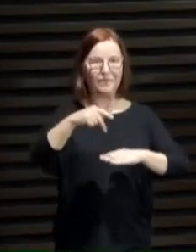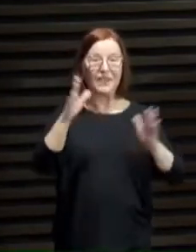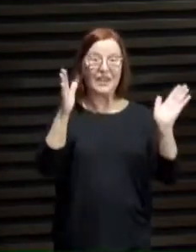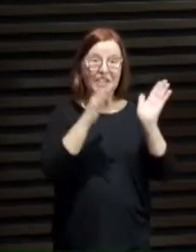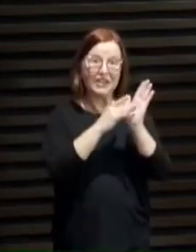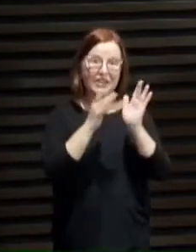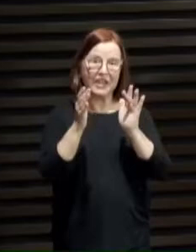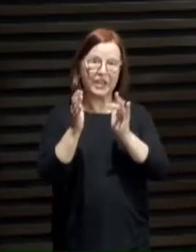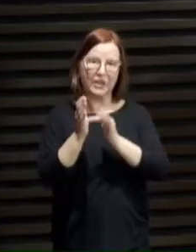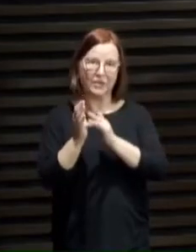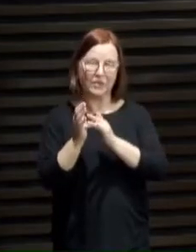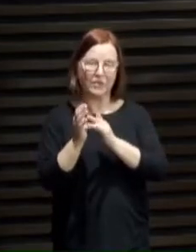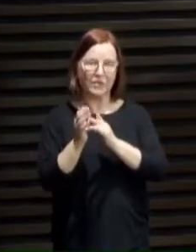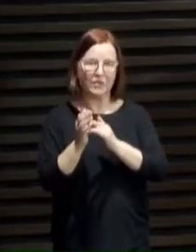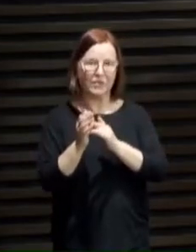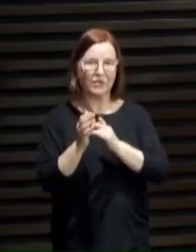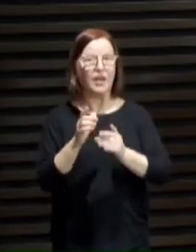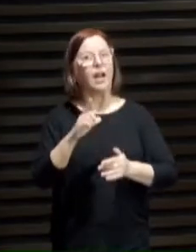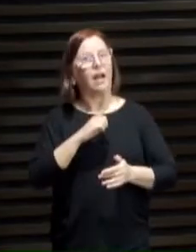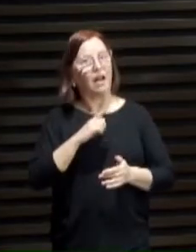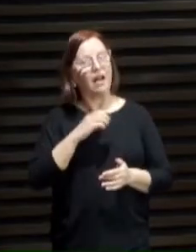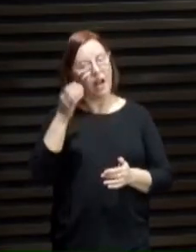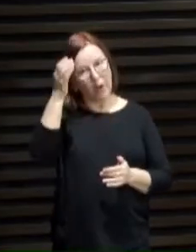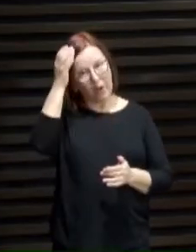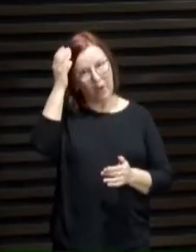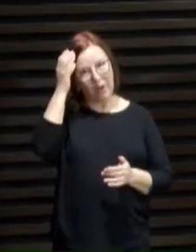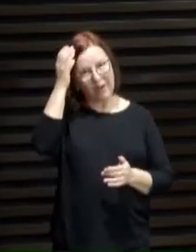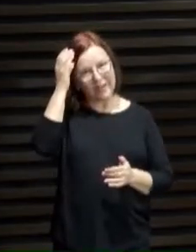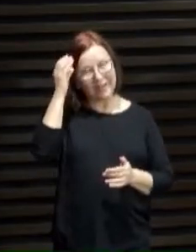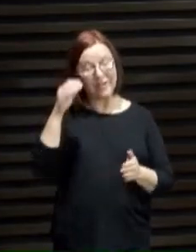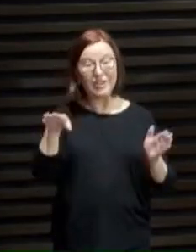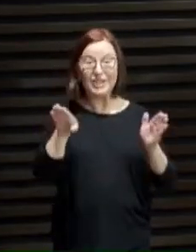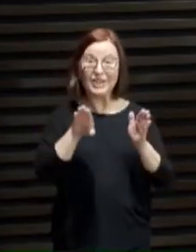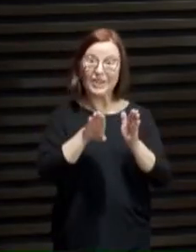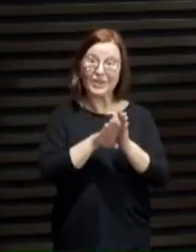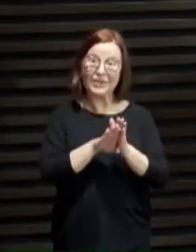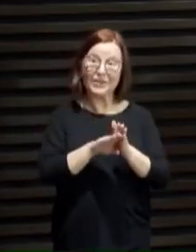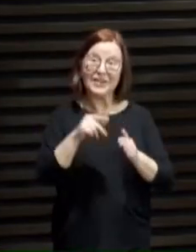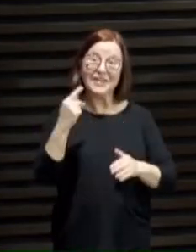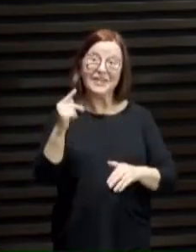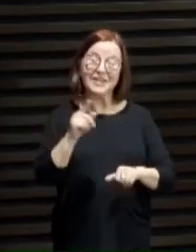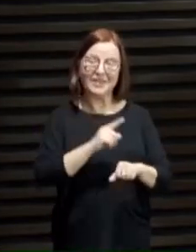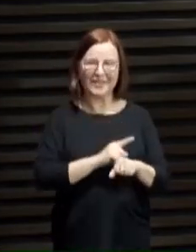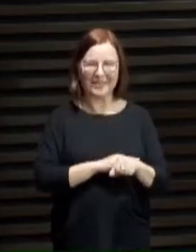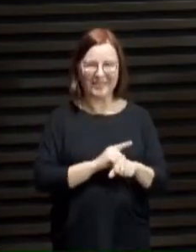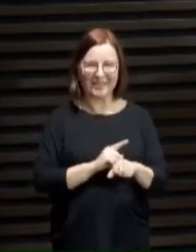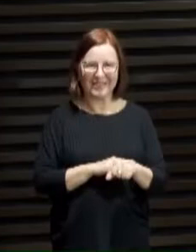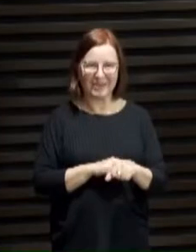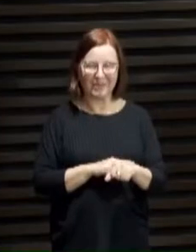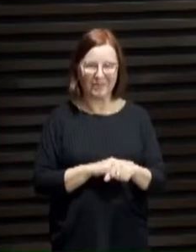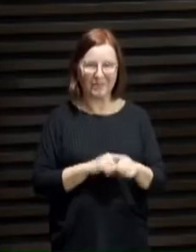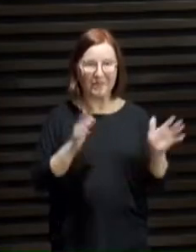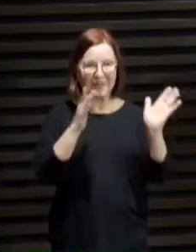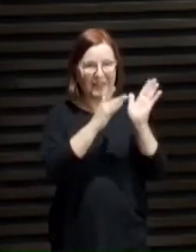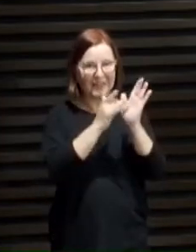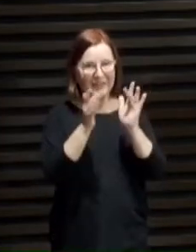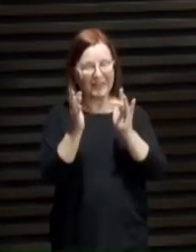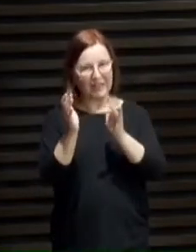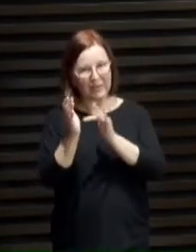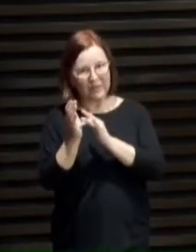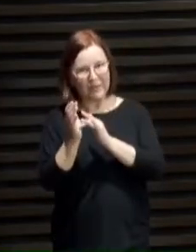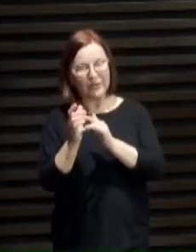Jesus tinha consciência de que era chegada a sua hora. Jesus, portanto,